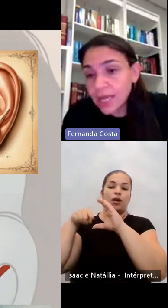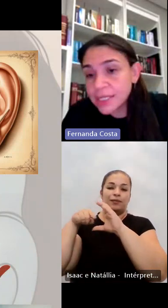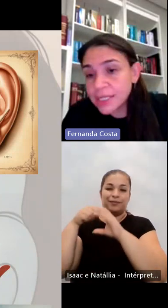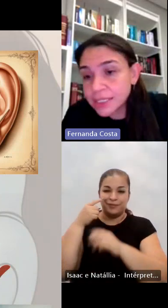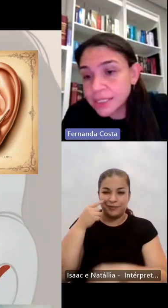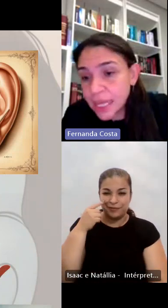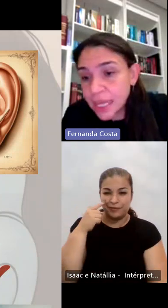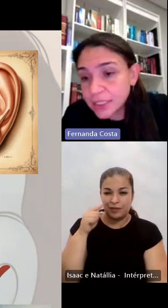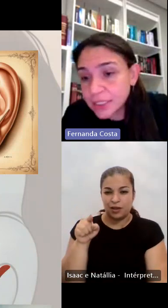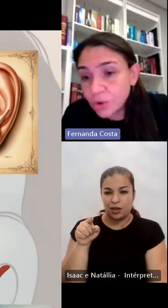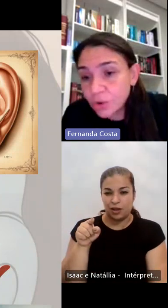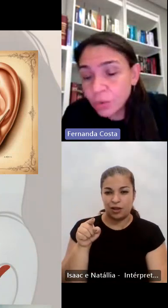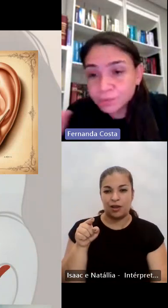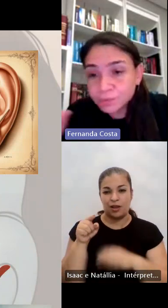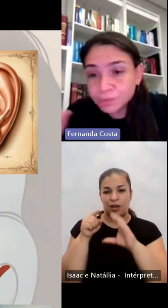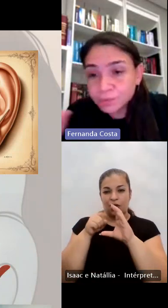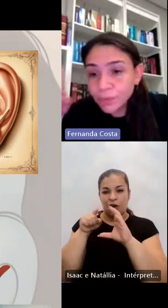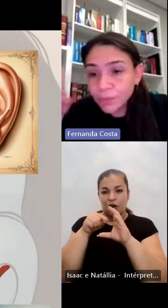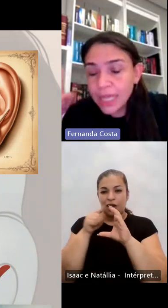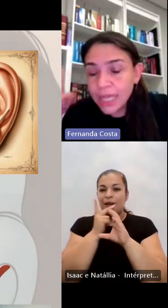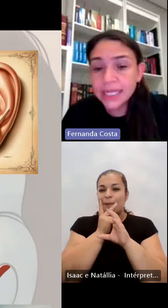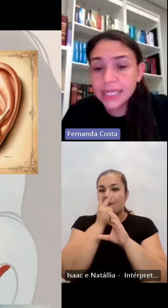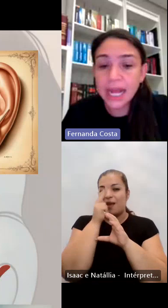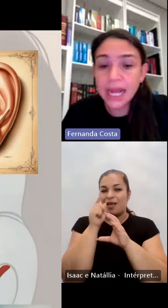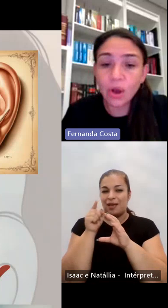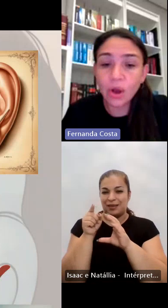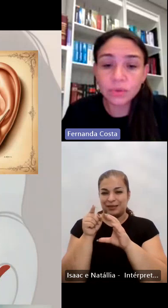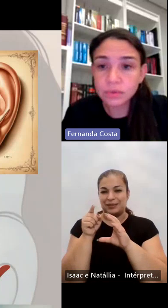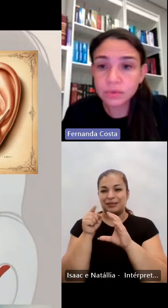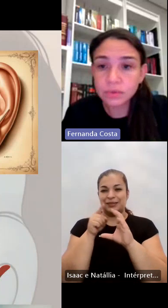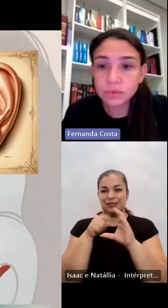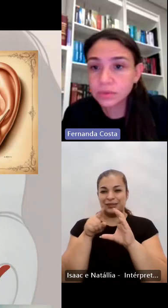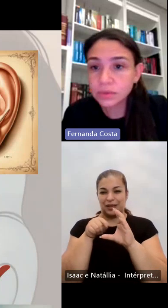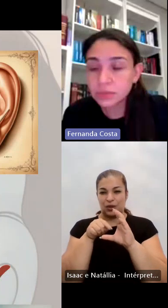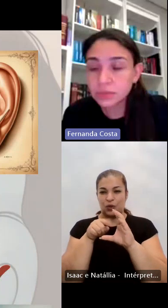cóclea representada como aquele Professora, caracol?